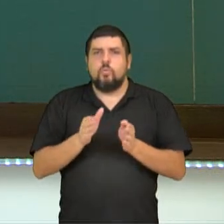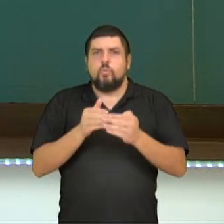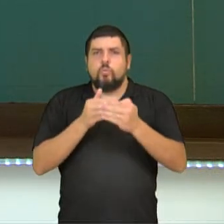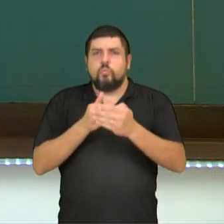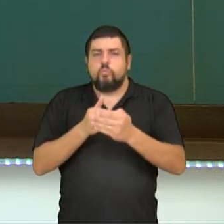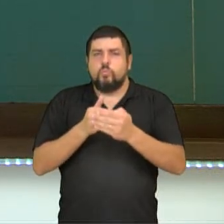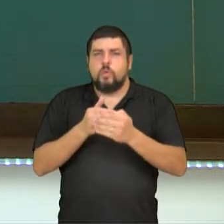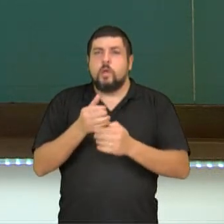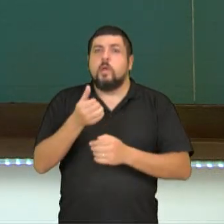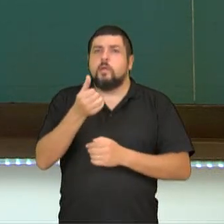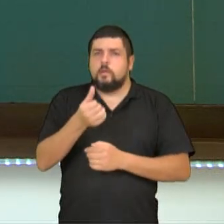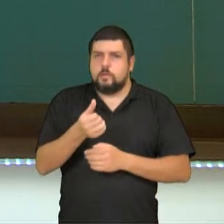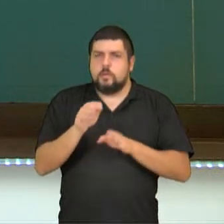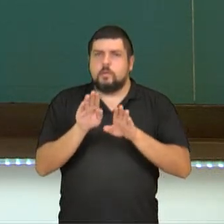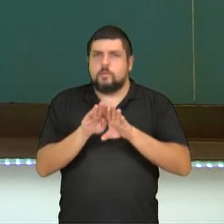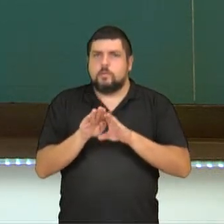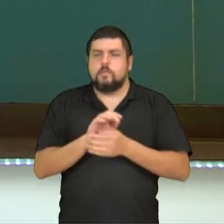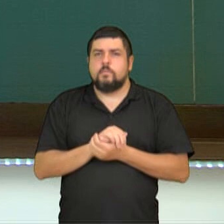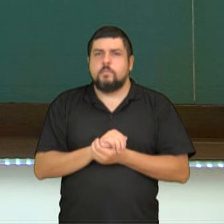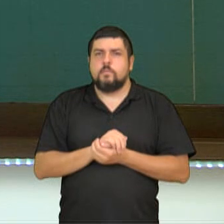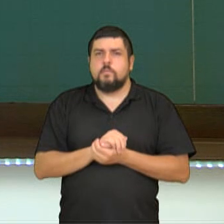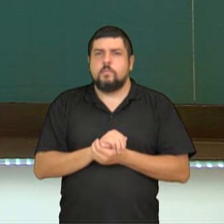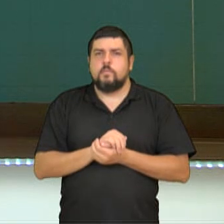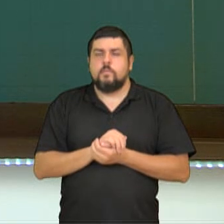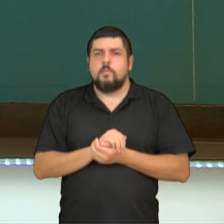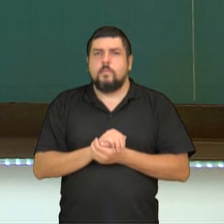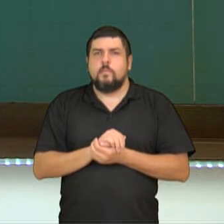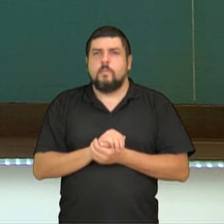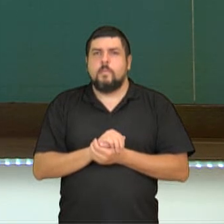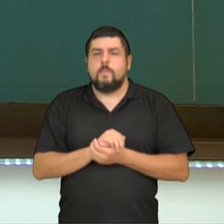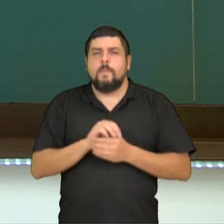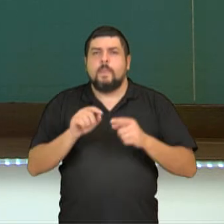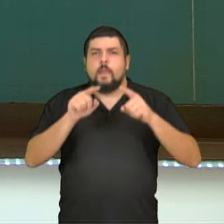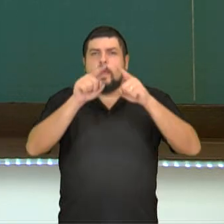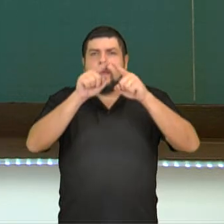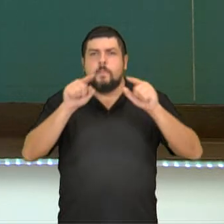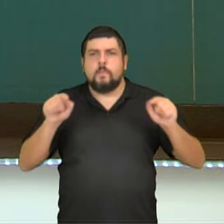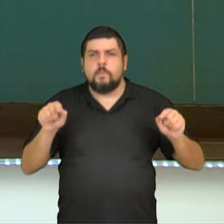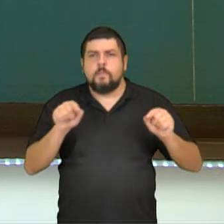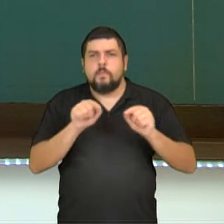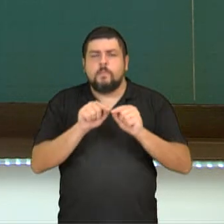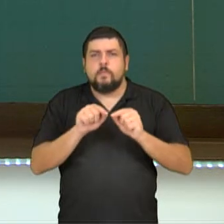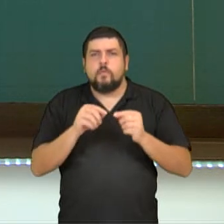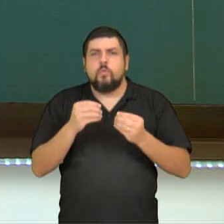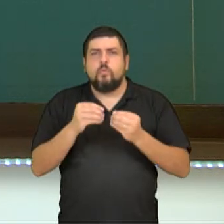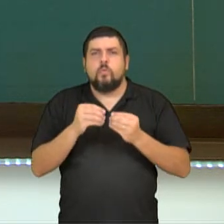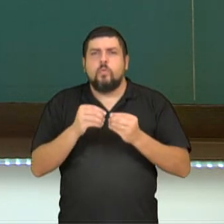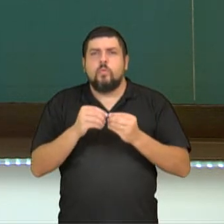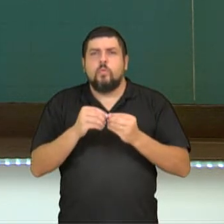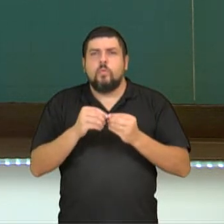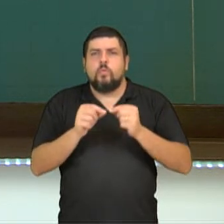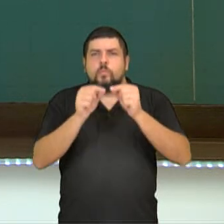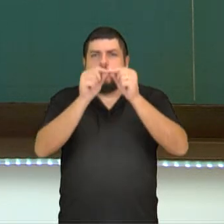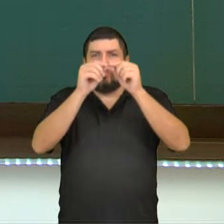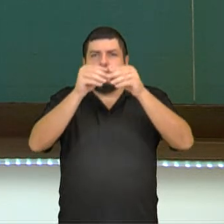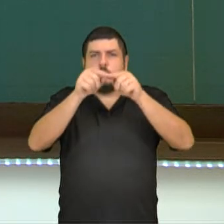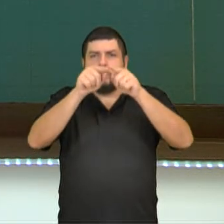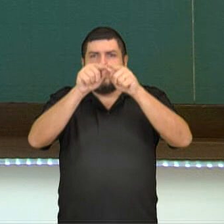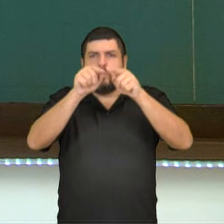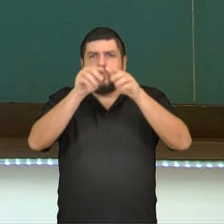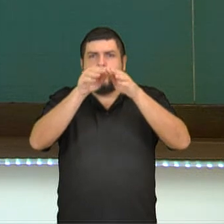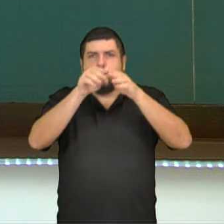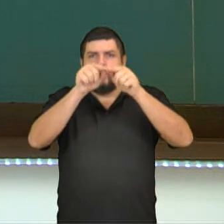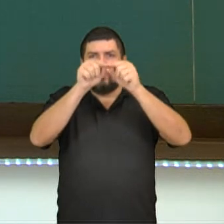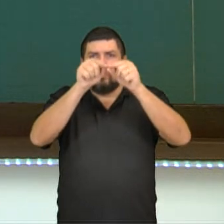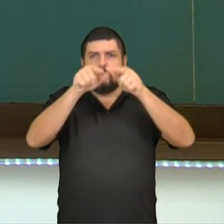faces? 6 faces. E a pirâmide, eu vou ter uma face aqui, e vou ter mais o entorno